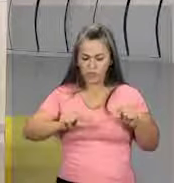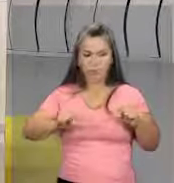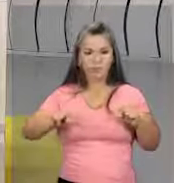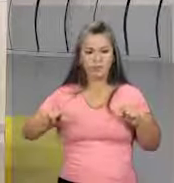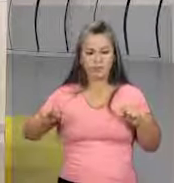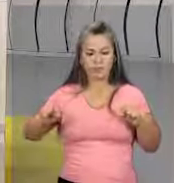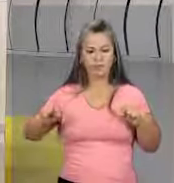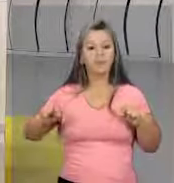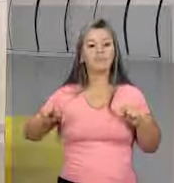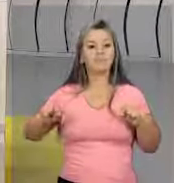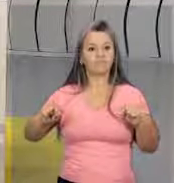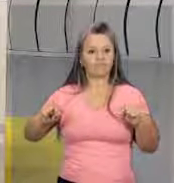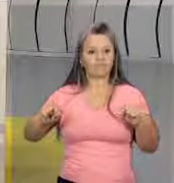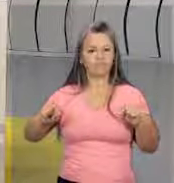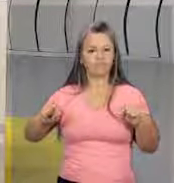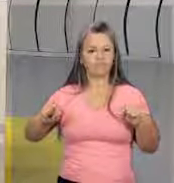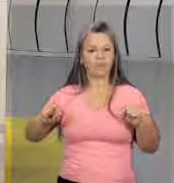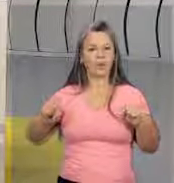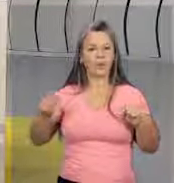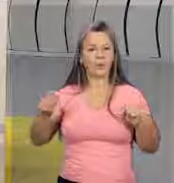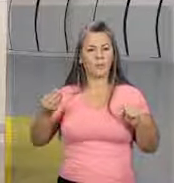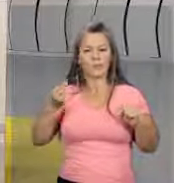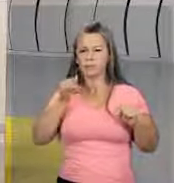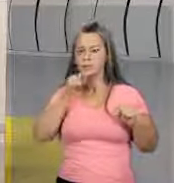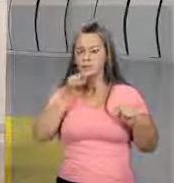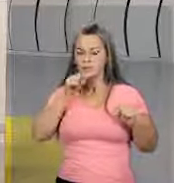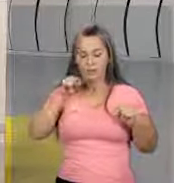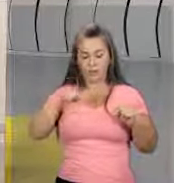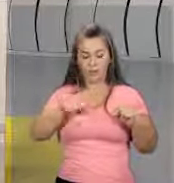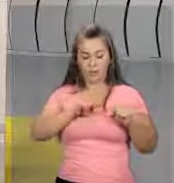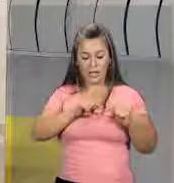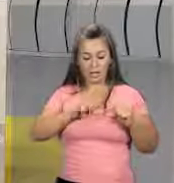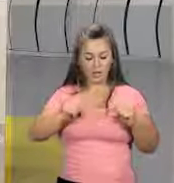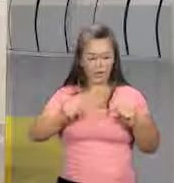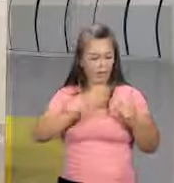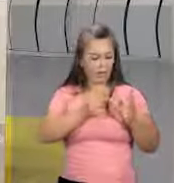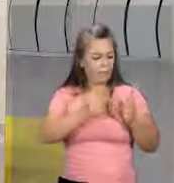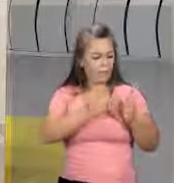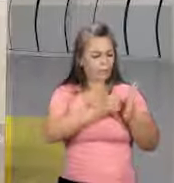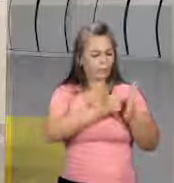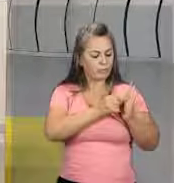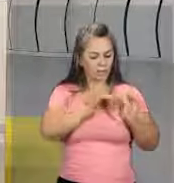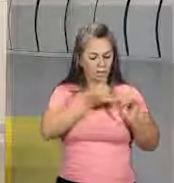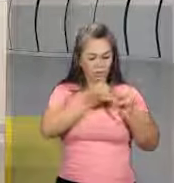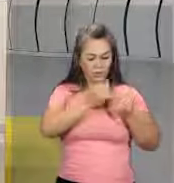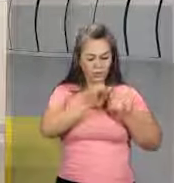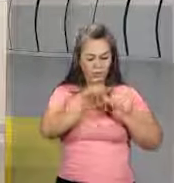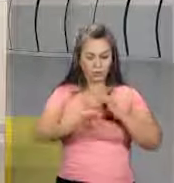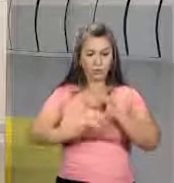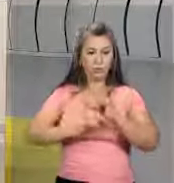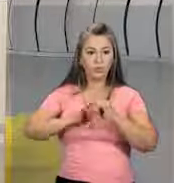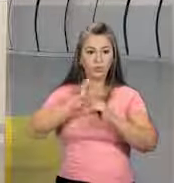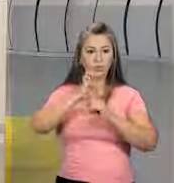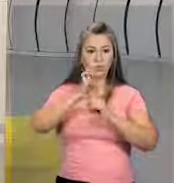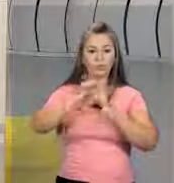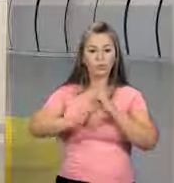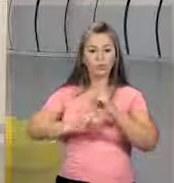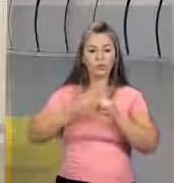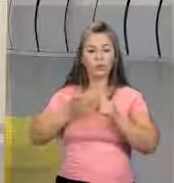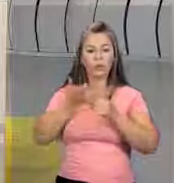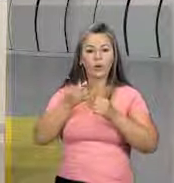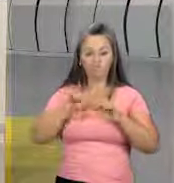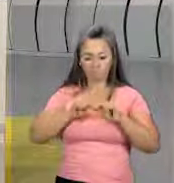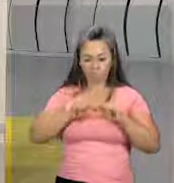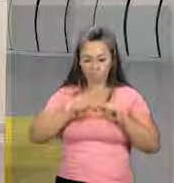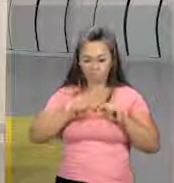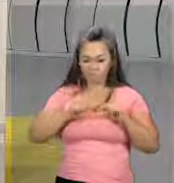ocorre? Os sucessivos choques entre os elétrons livres no interior dos fios